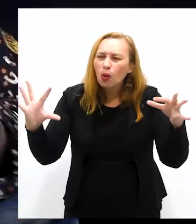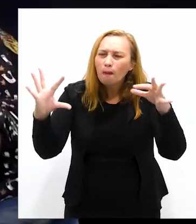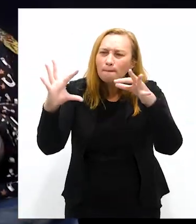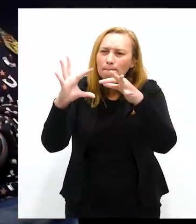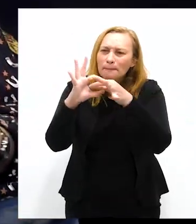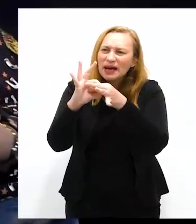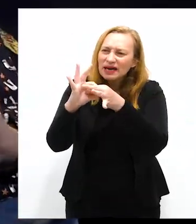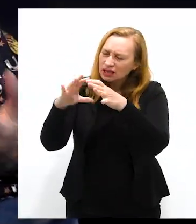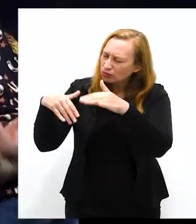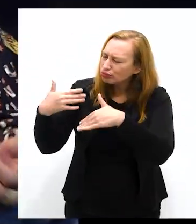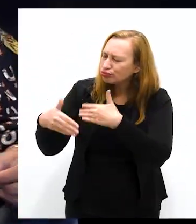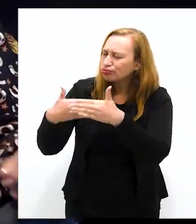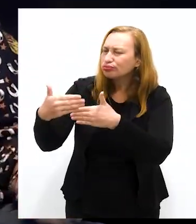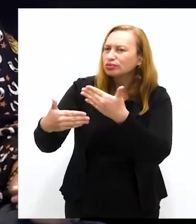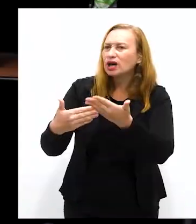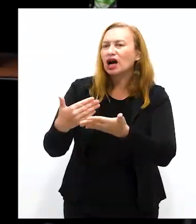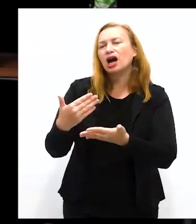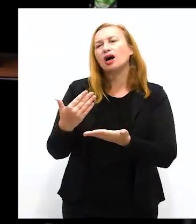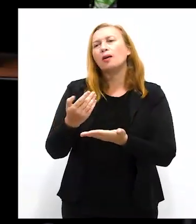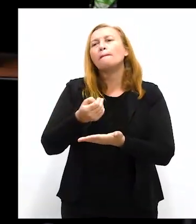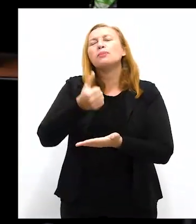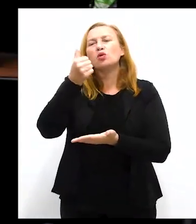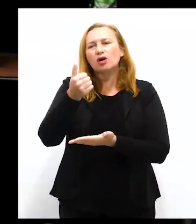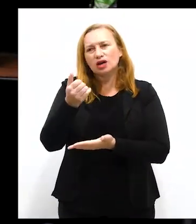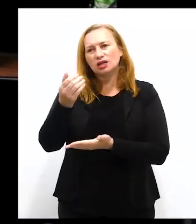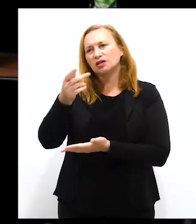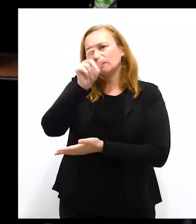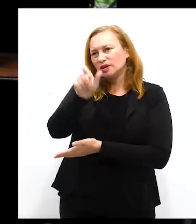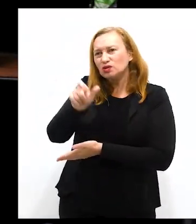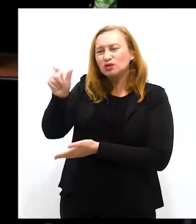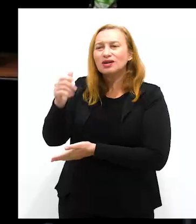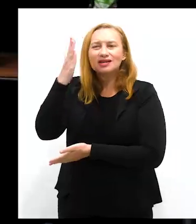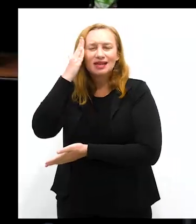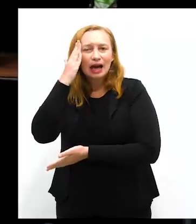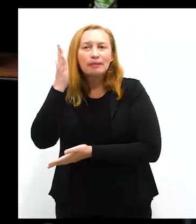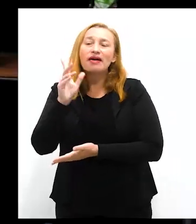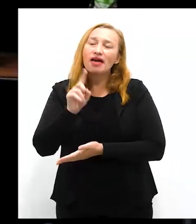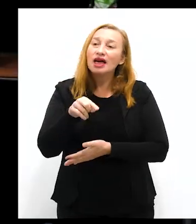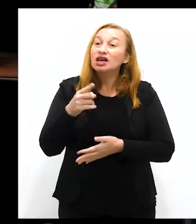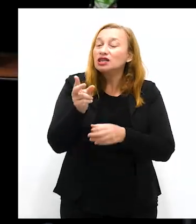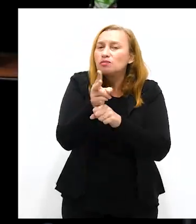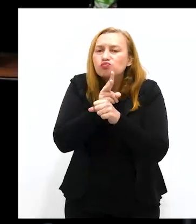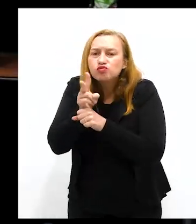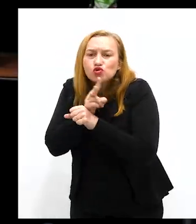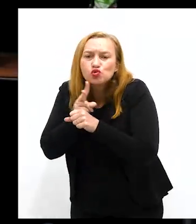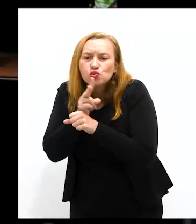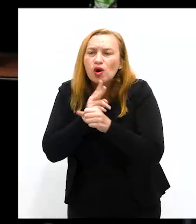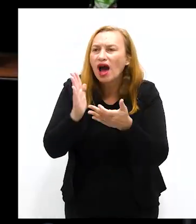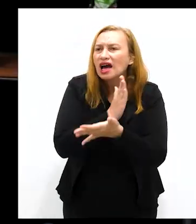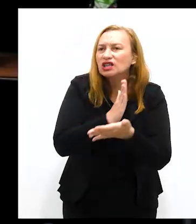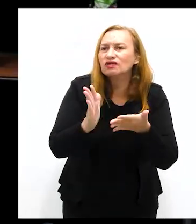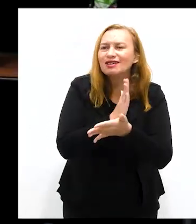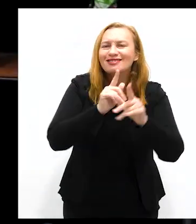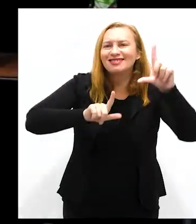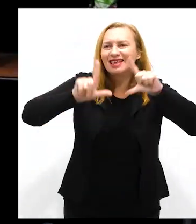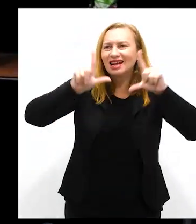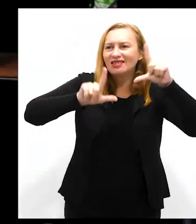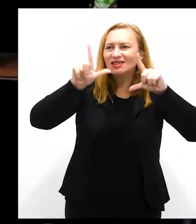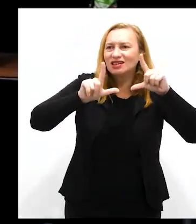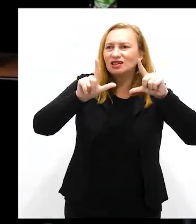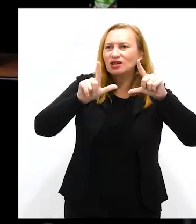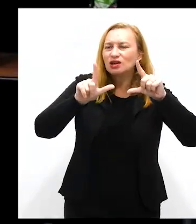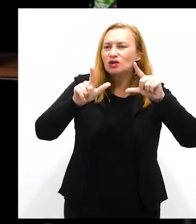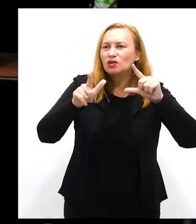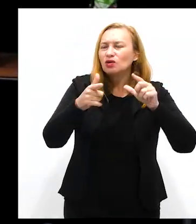E aí é o que vocês fazem, né? É um formato, porque você busca, né? Você busca... Às vezes a televisão